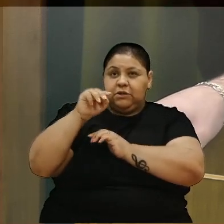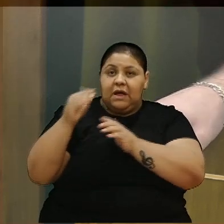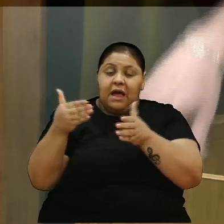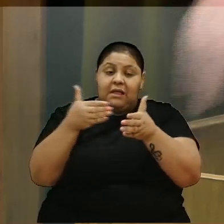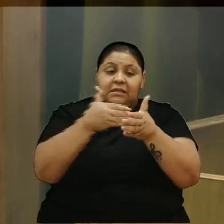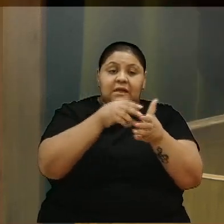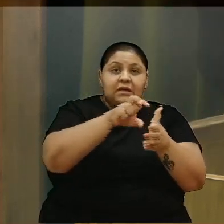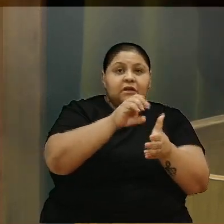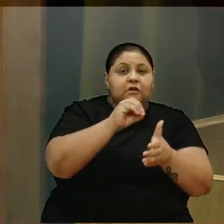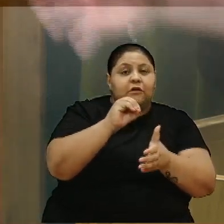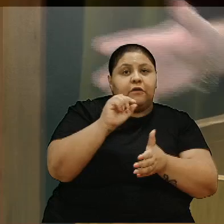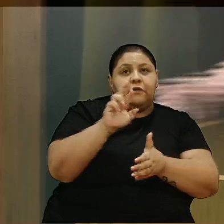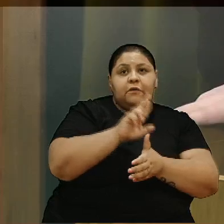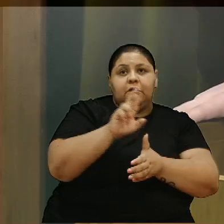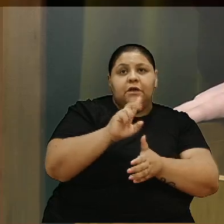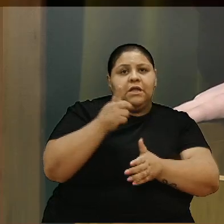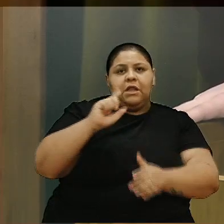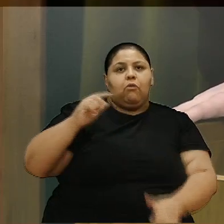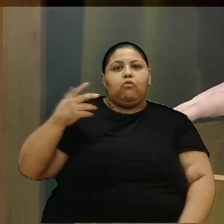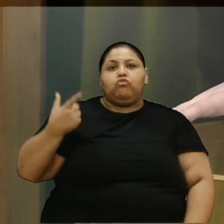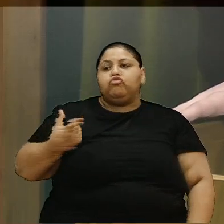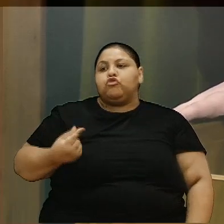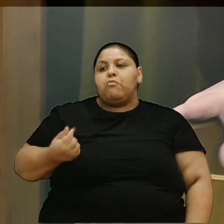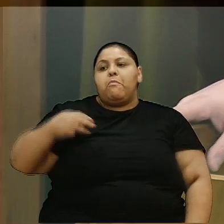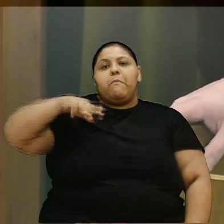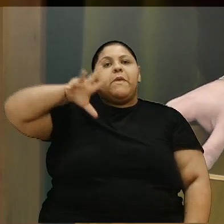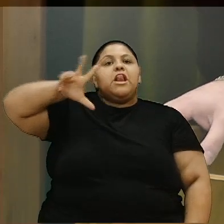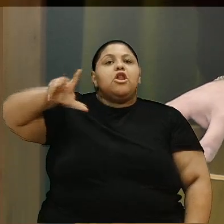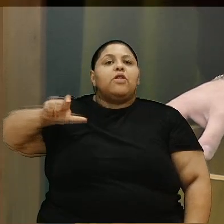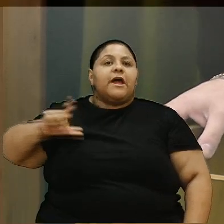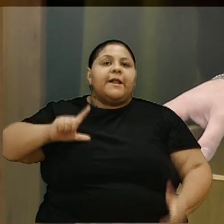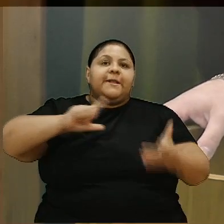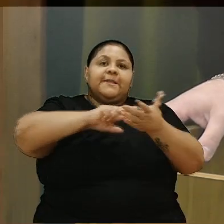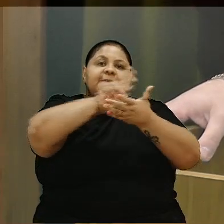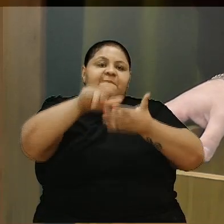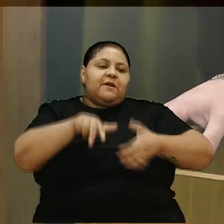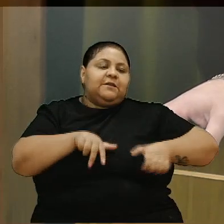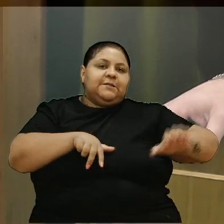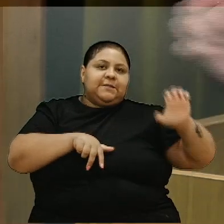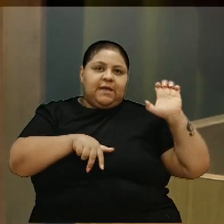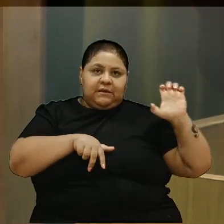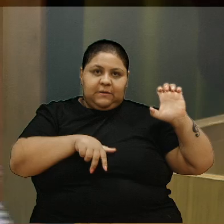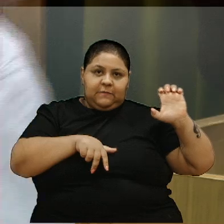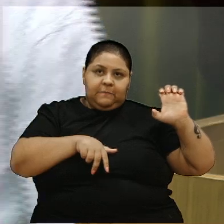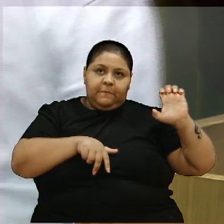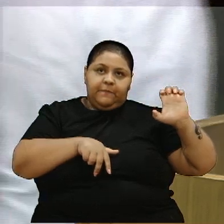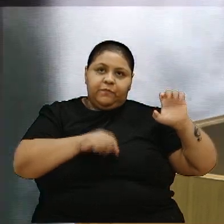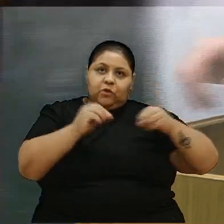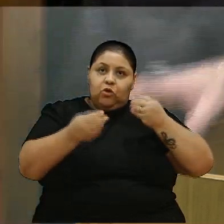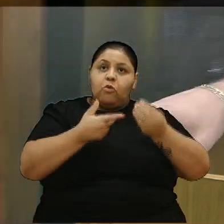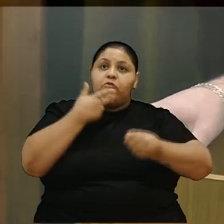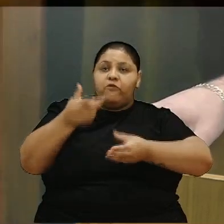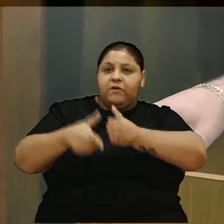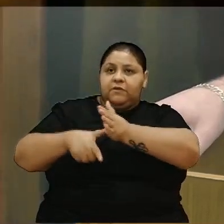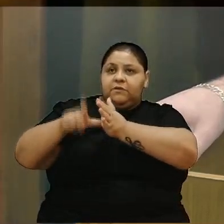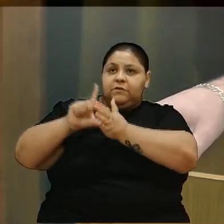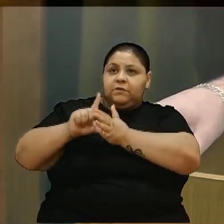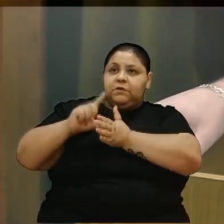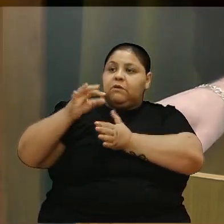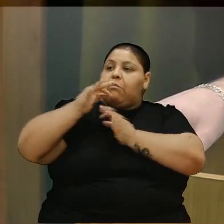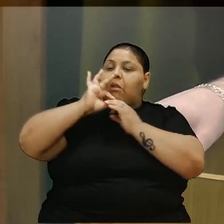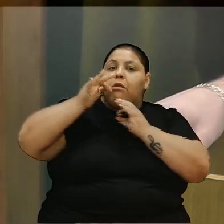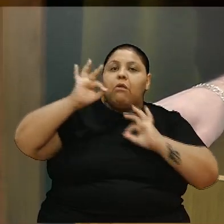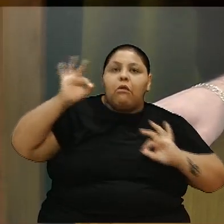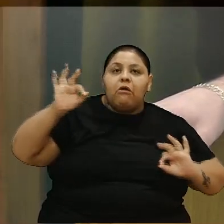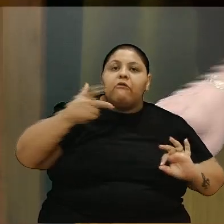reais. Não os milionários, que nem tem vários aí da esquerda, como eu citei anteriormente aqui no meu discurso.